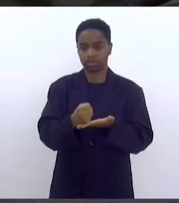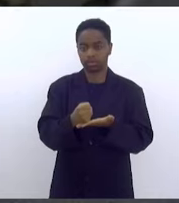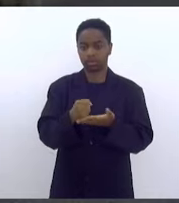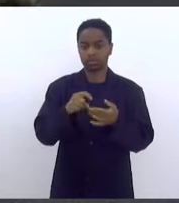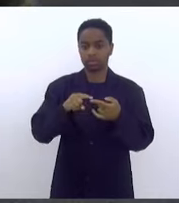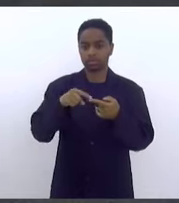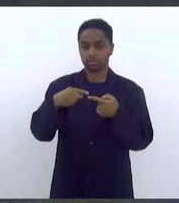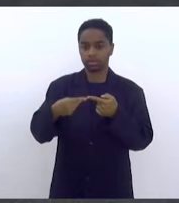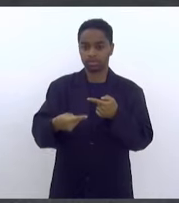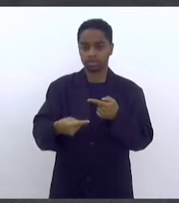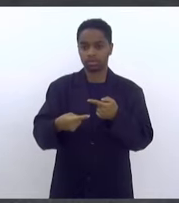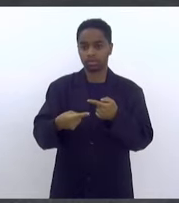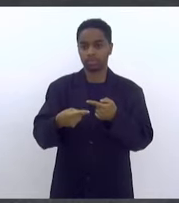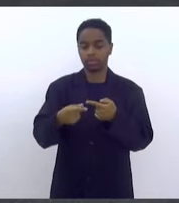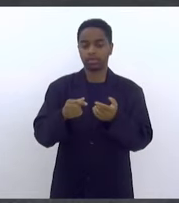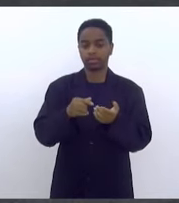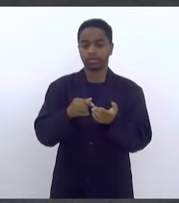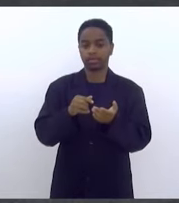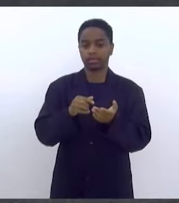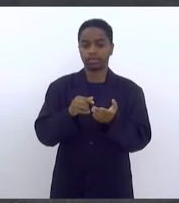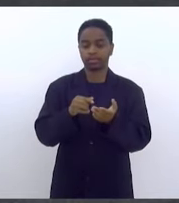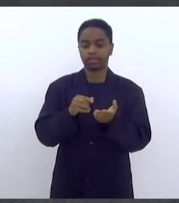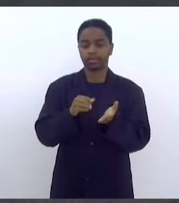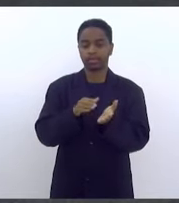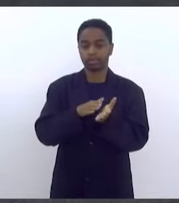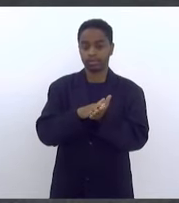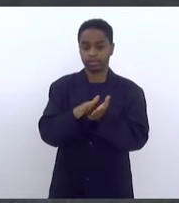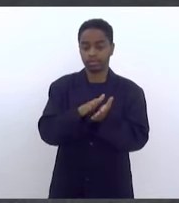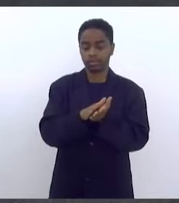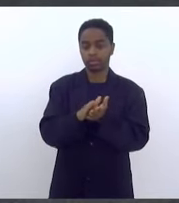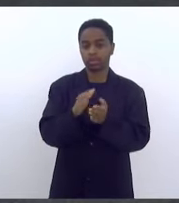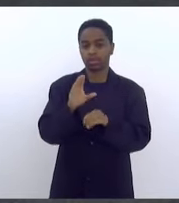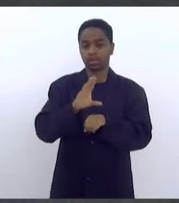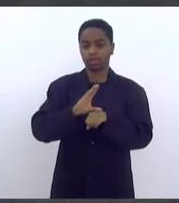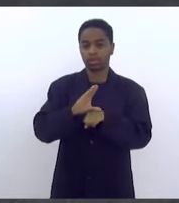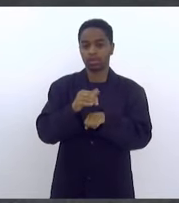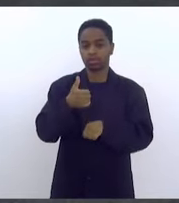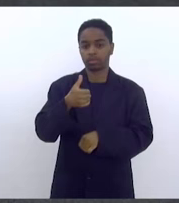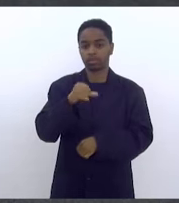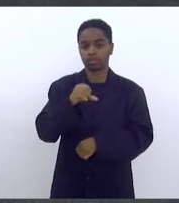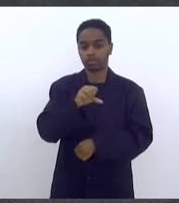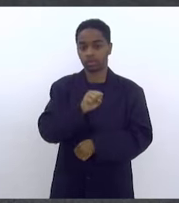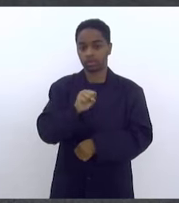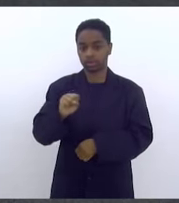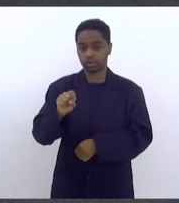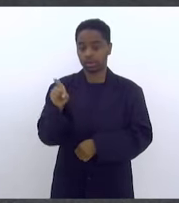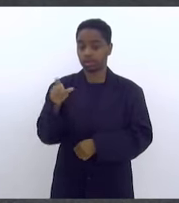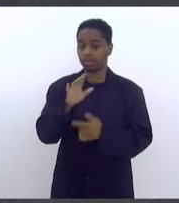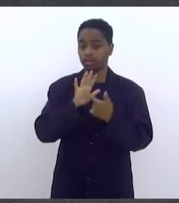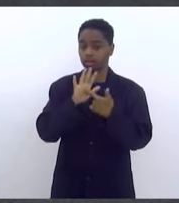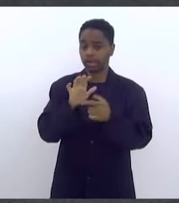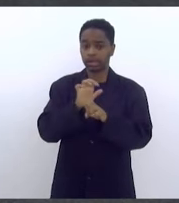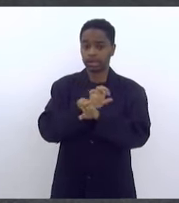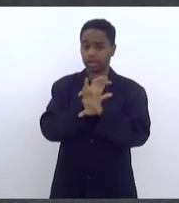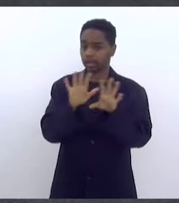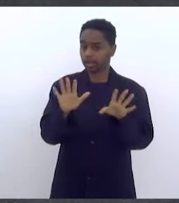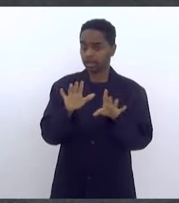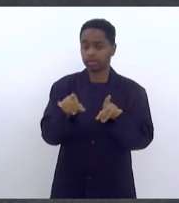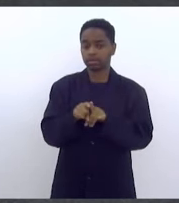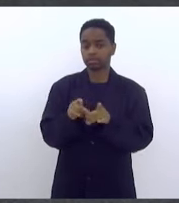promulgada a Constituição de 88, o ministro Barroso foi claro e foi aprovado pelo